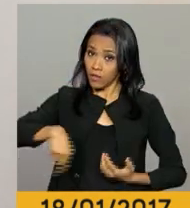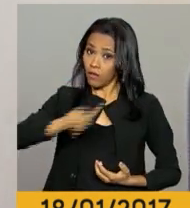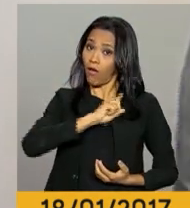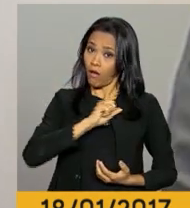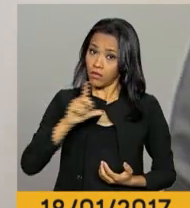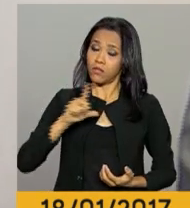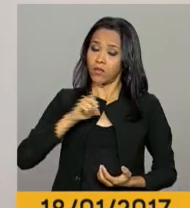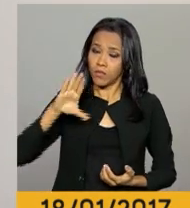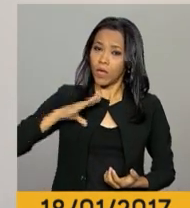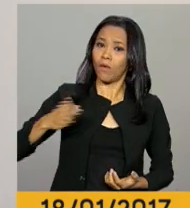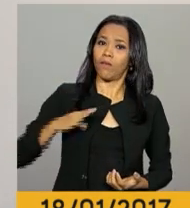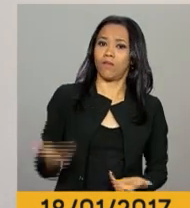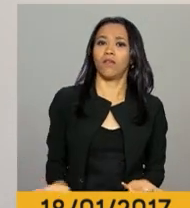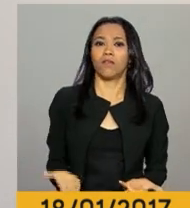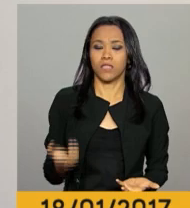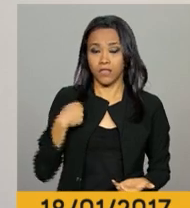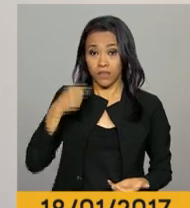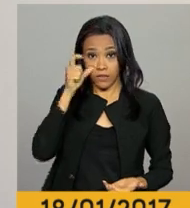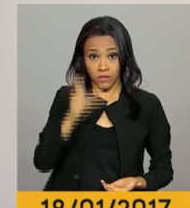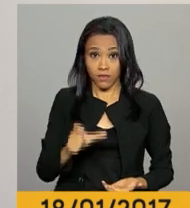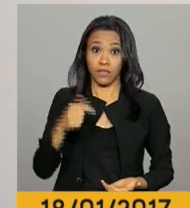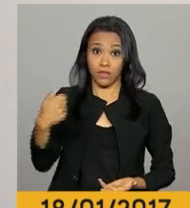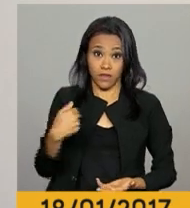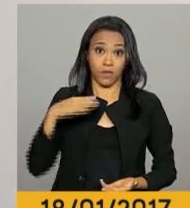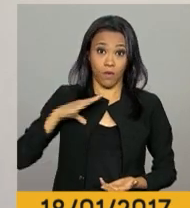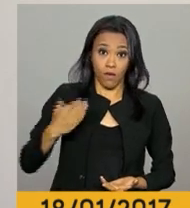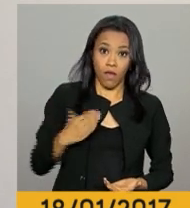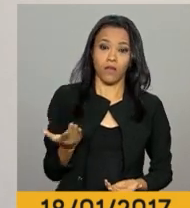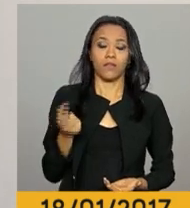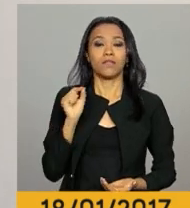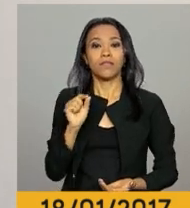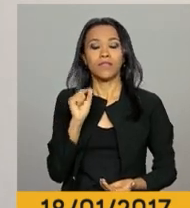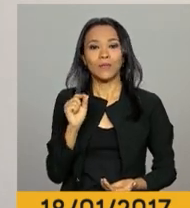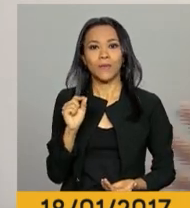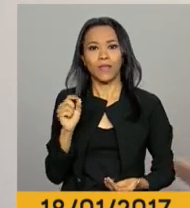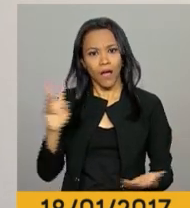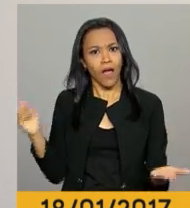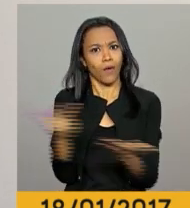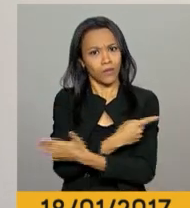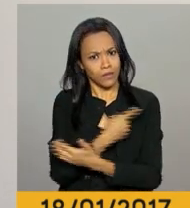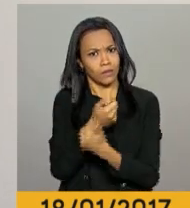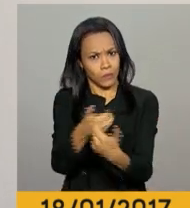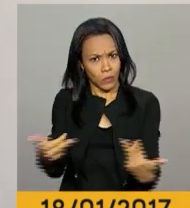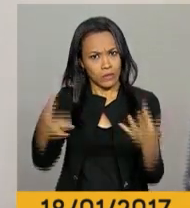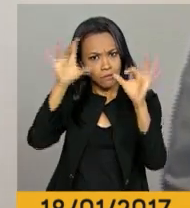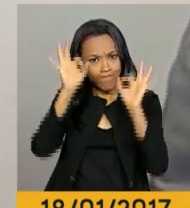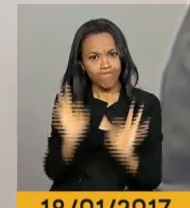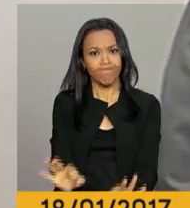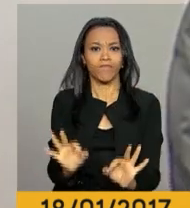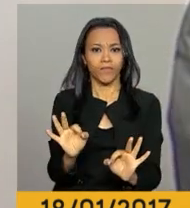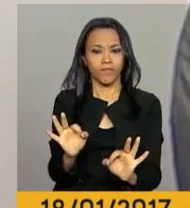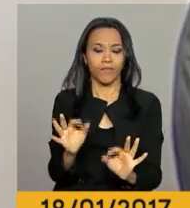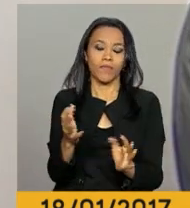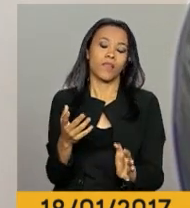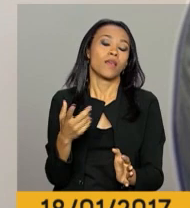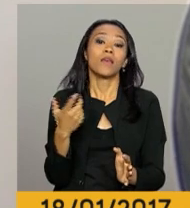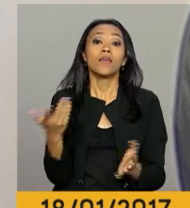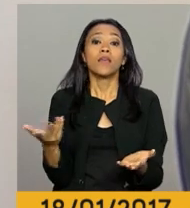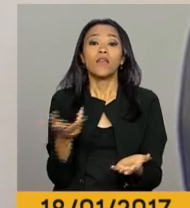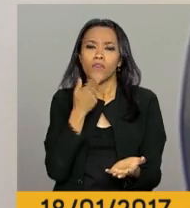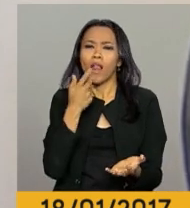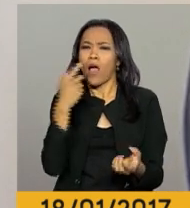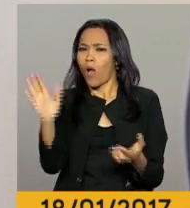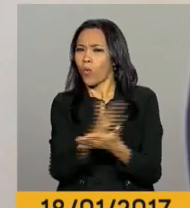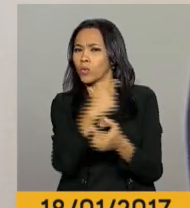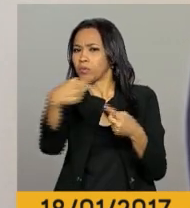coragem interessante como essa coragem tem produzido efeitos concretos convenhamos permito aqui ressaltar